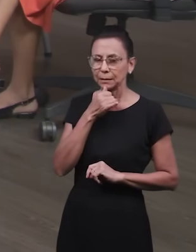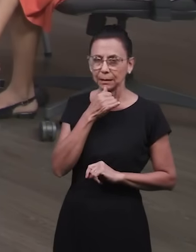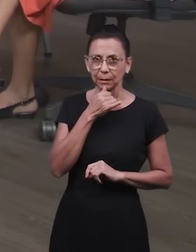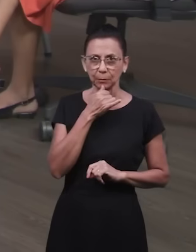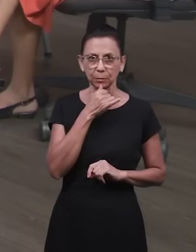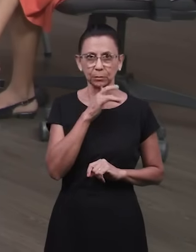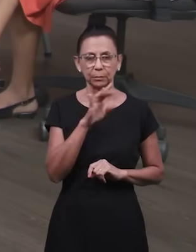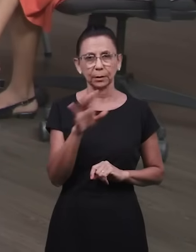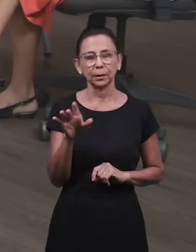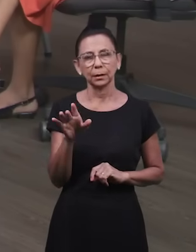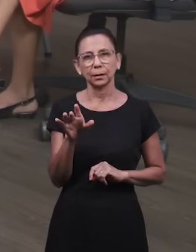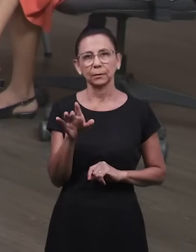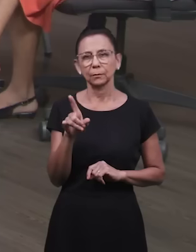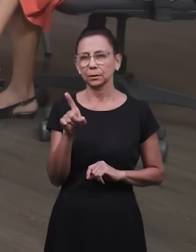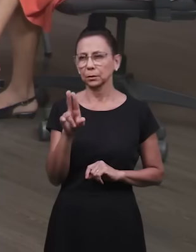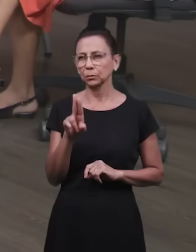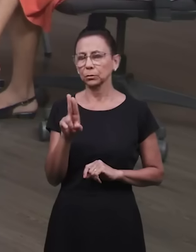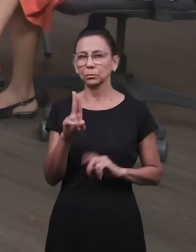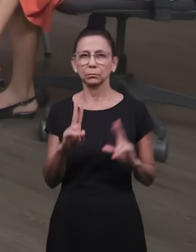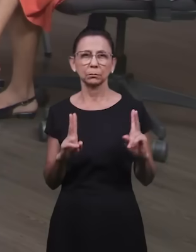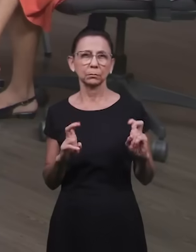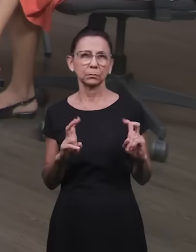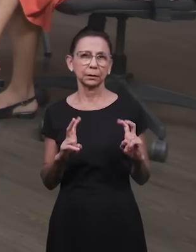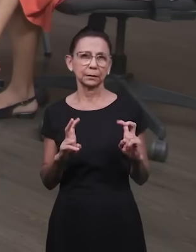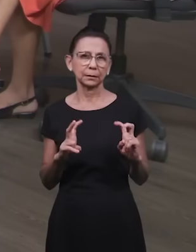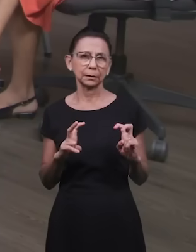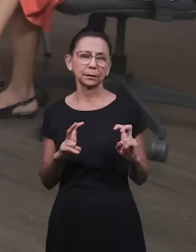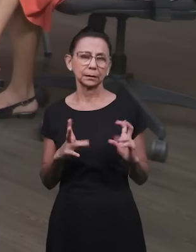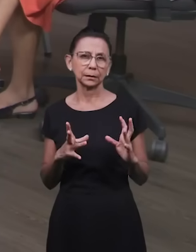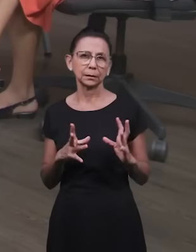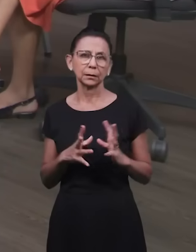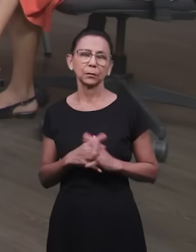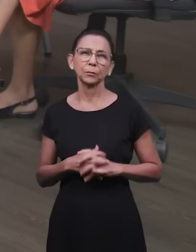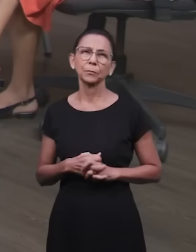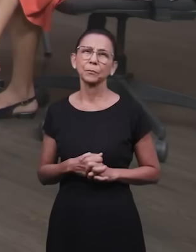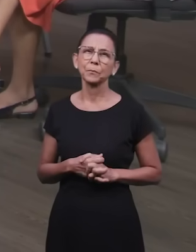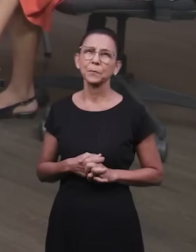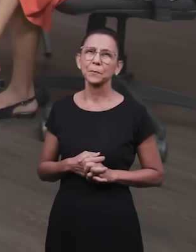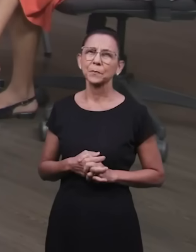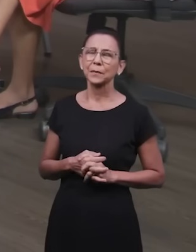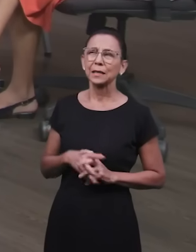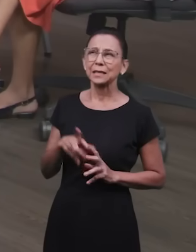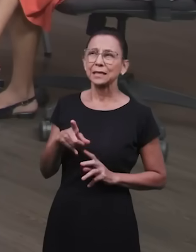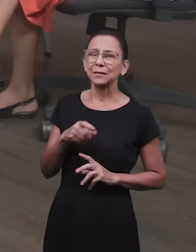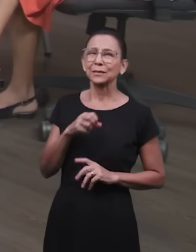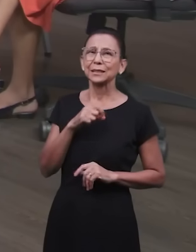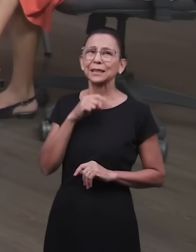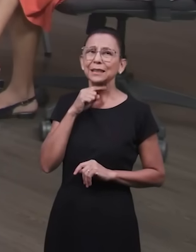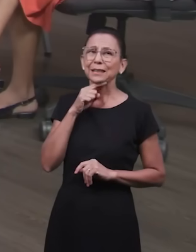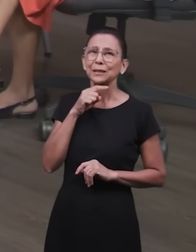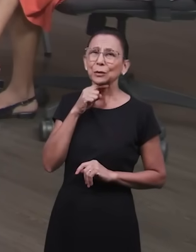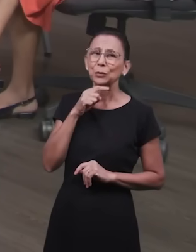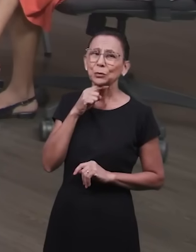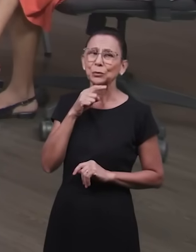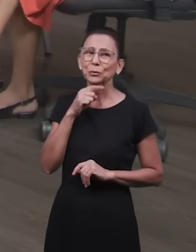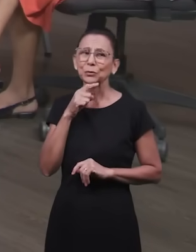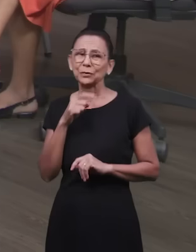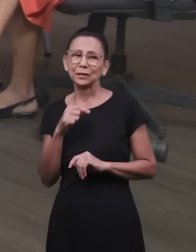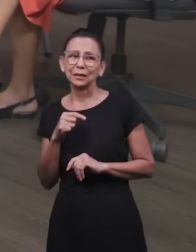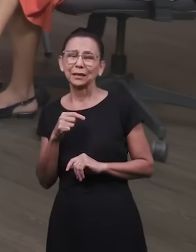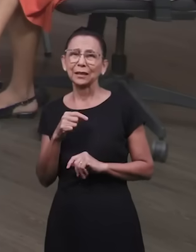nós podemos, por exemplo, porque você falou uma expressão aqui que para mim foi notável sobre isso. Se você tem